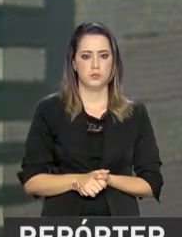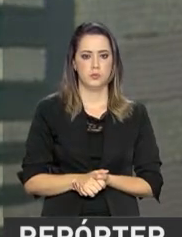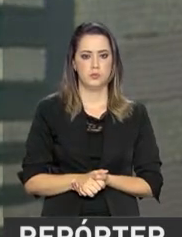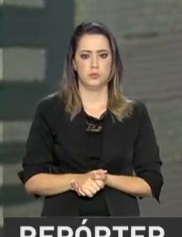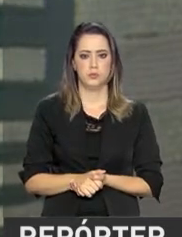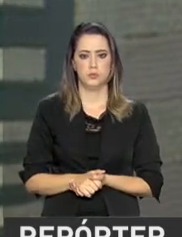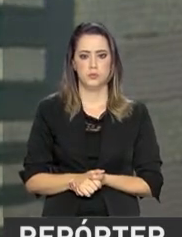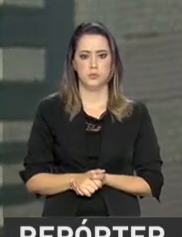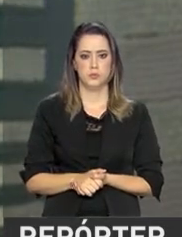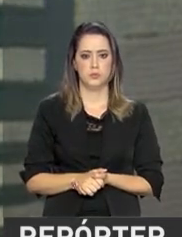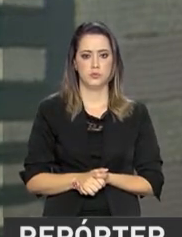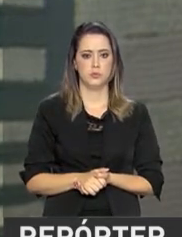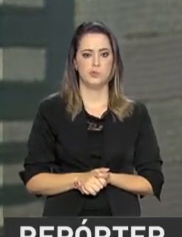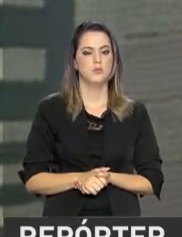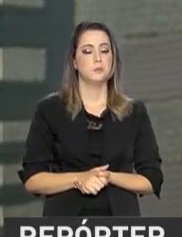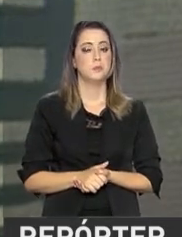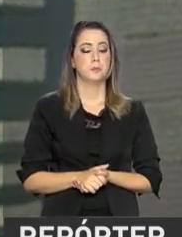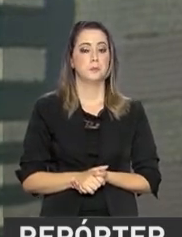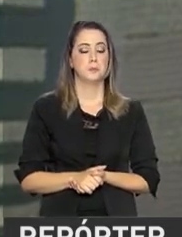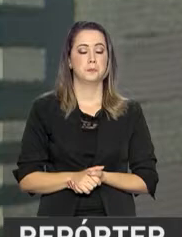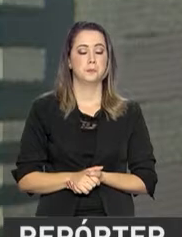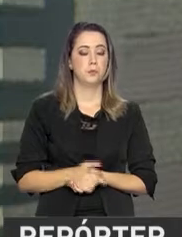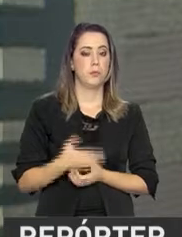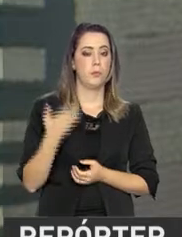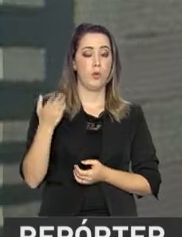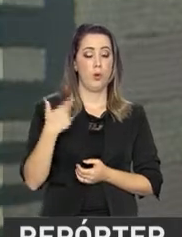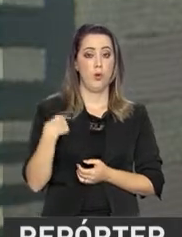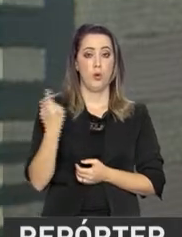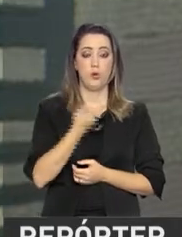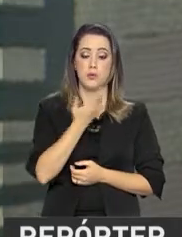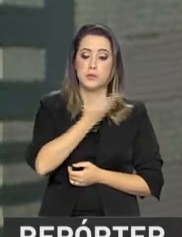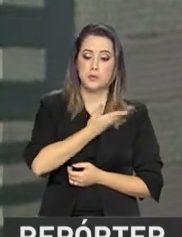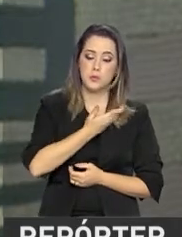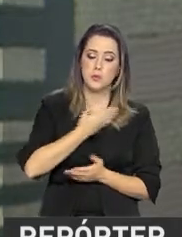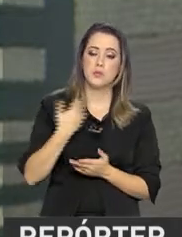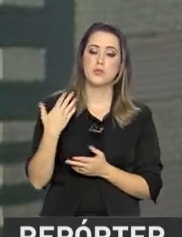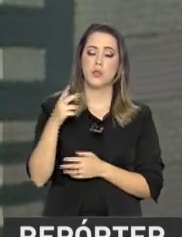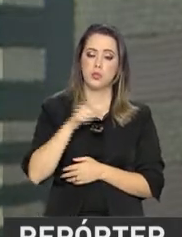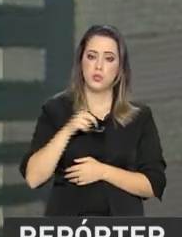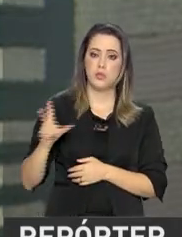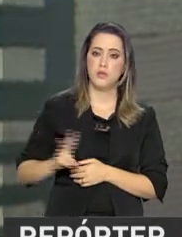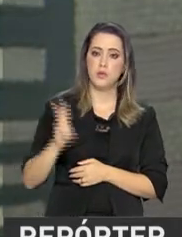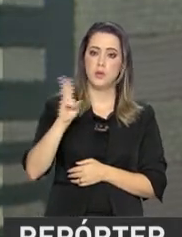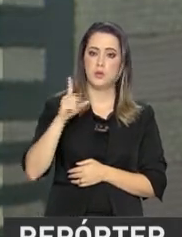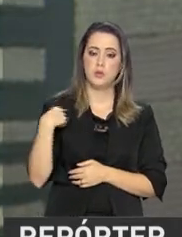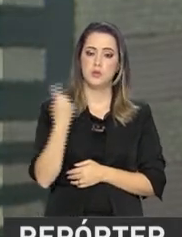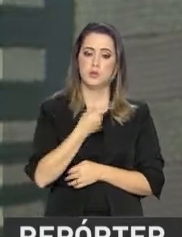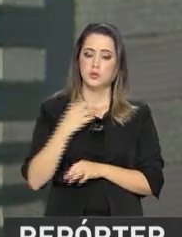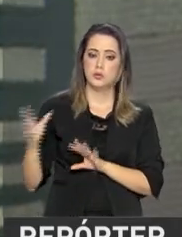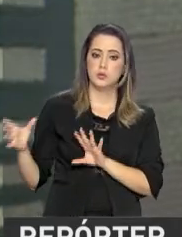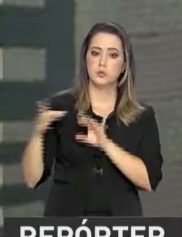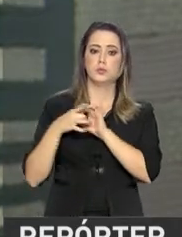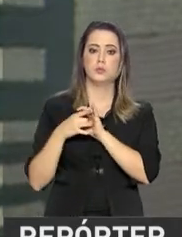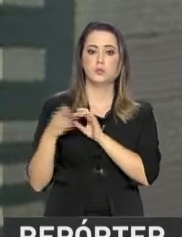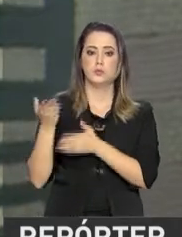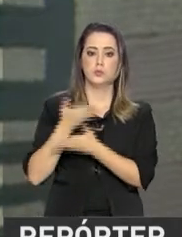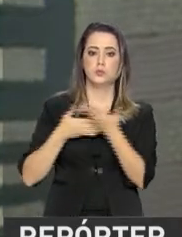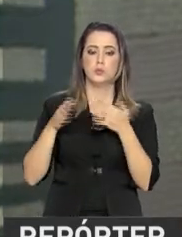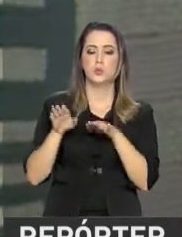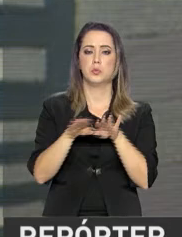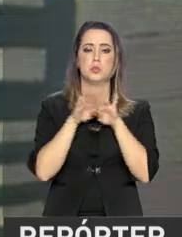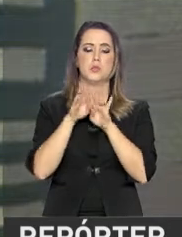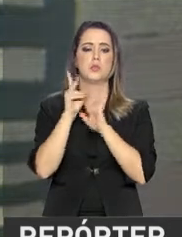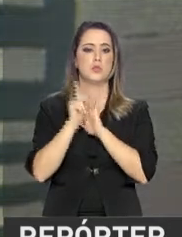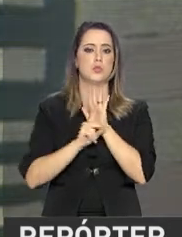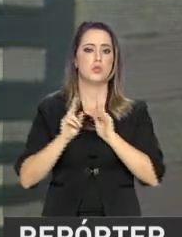lastreado em valores que nós compartilhamos a democracia os direitos humanos